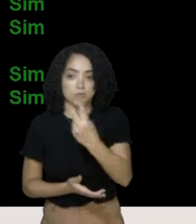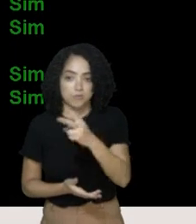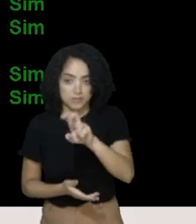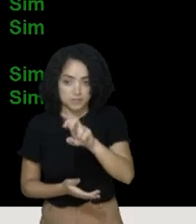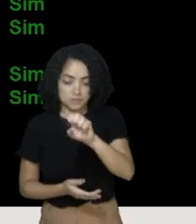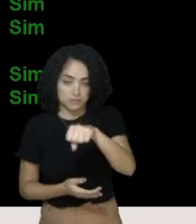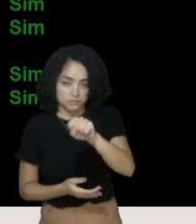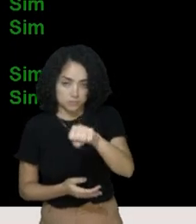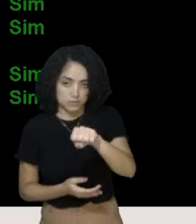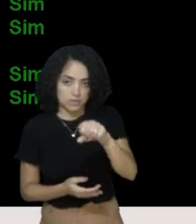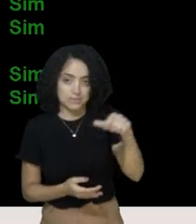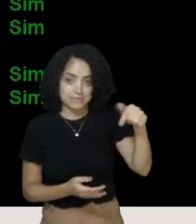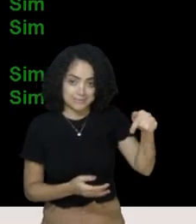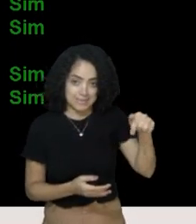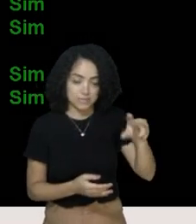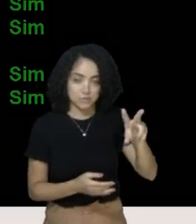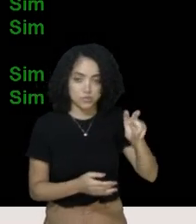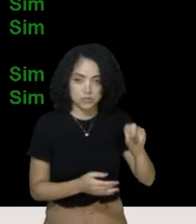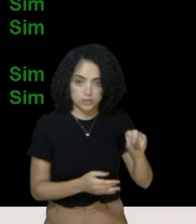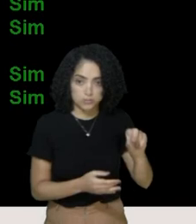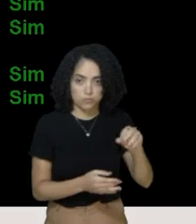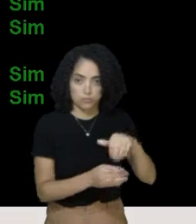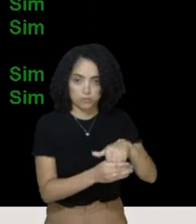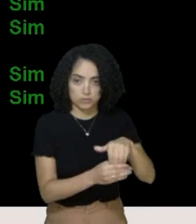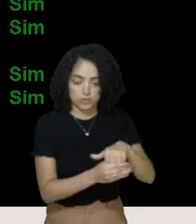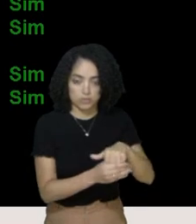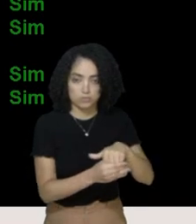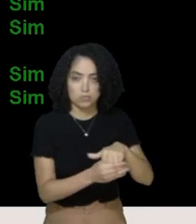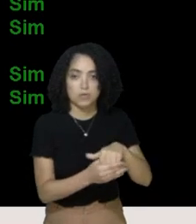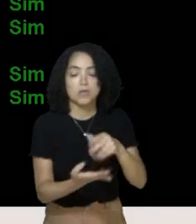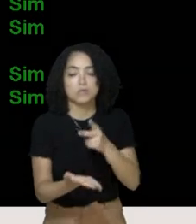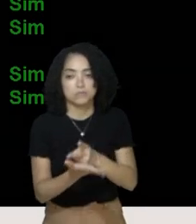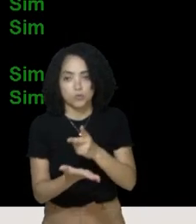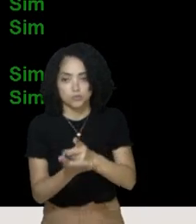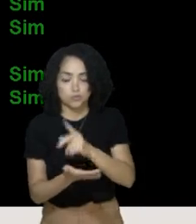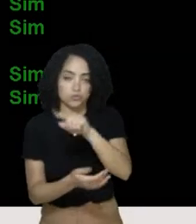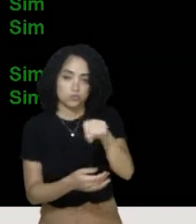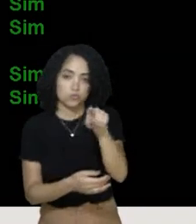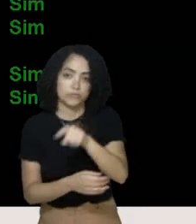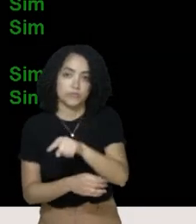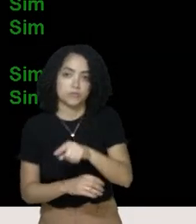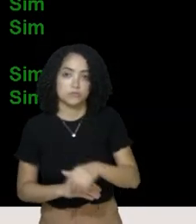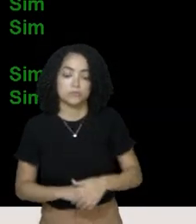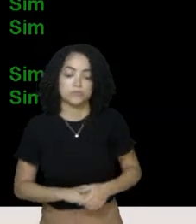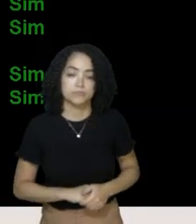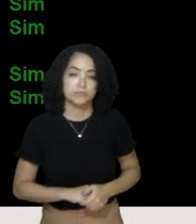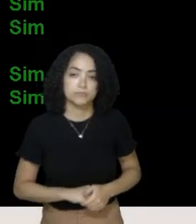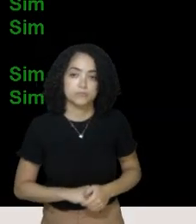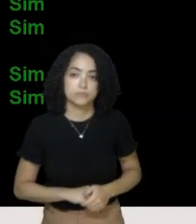sim, 7 não. Está mantido o veto.